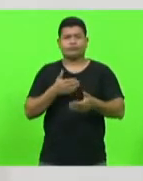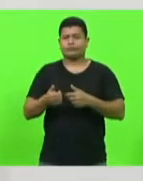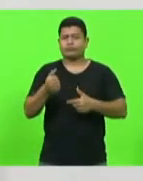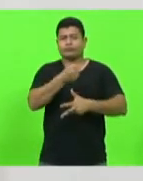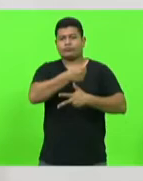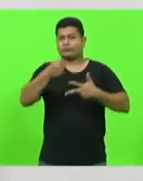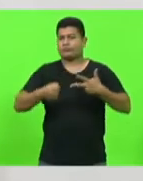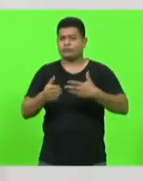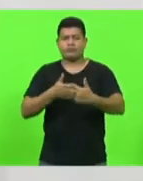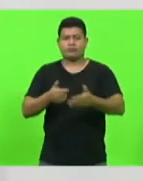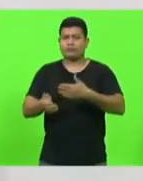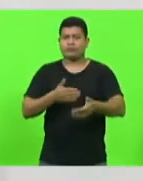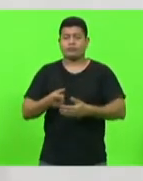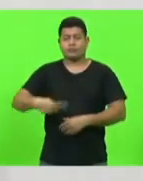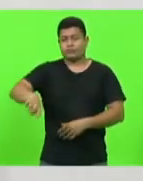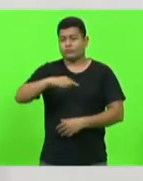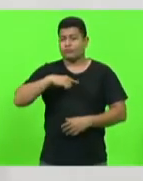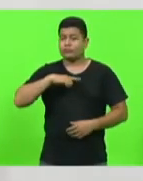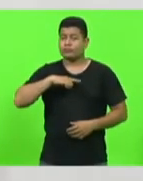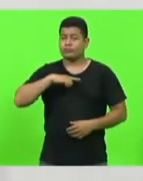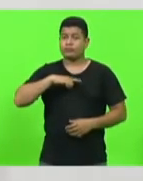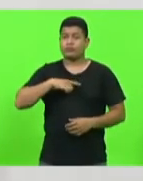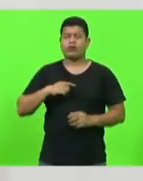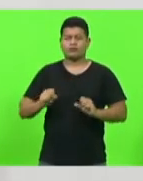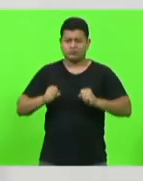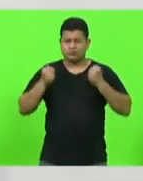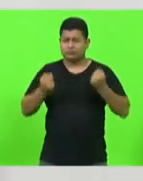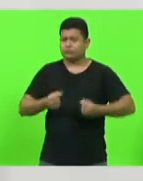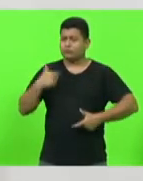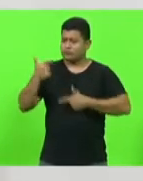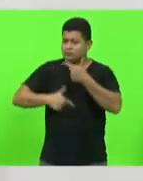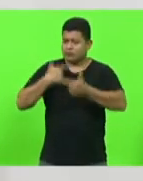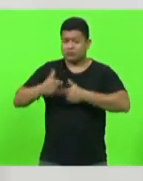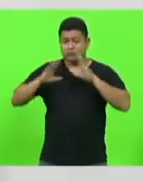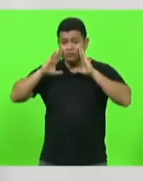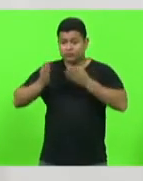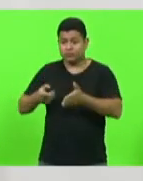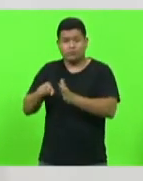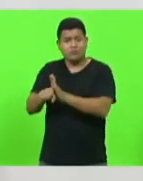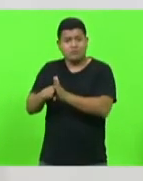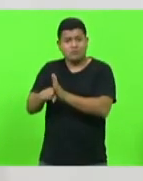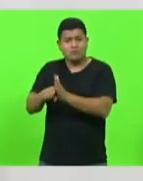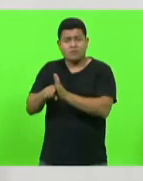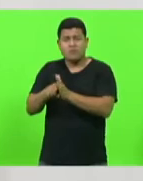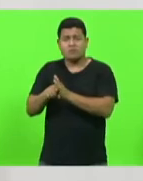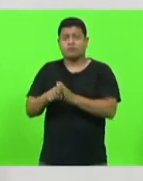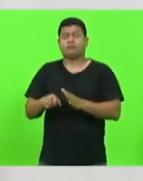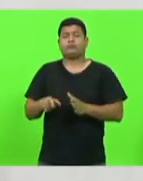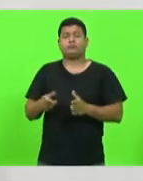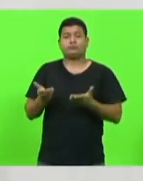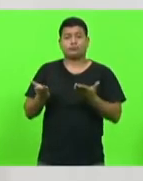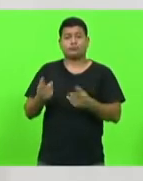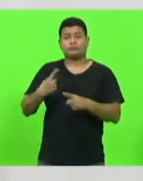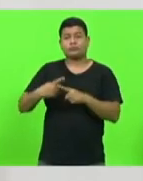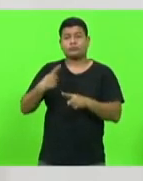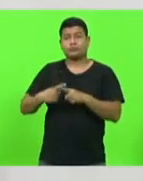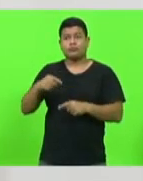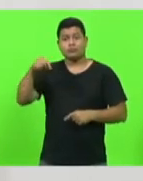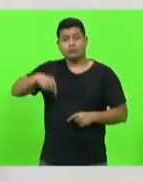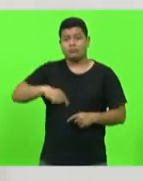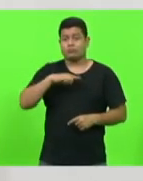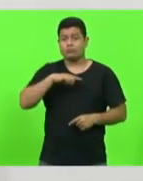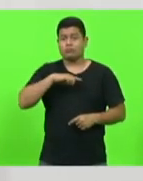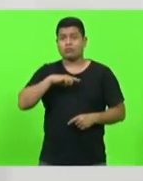Então, nós temos nos debruçado em cima disto, expandido, né? Porque aqui nós temos também